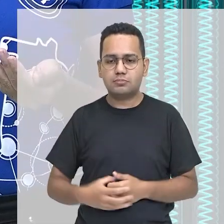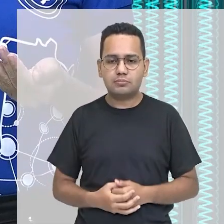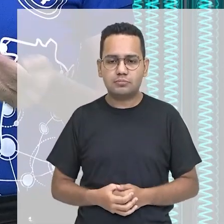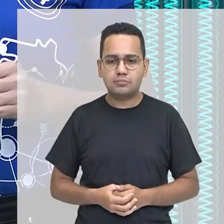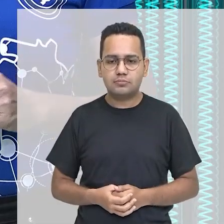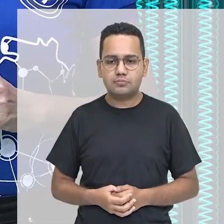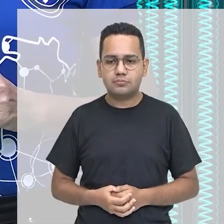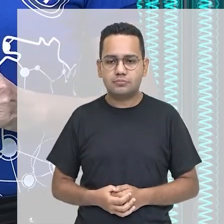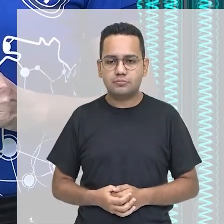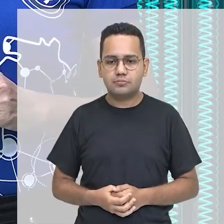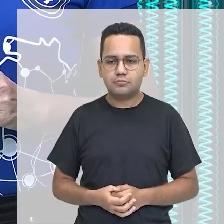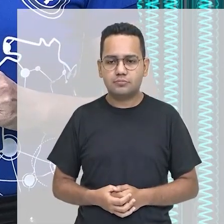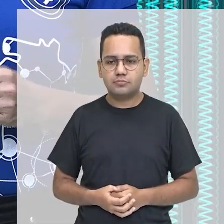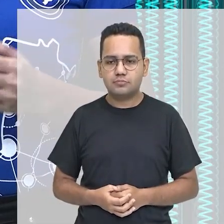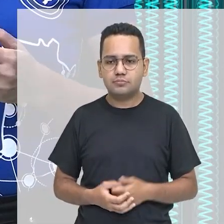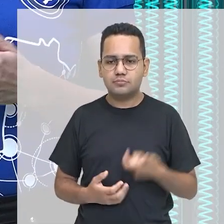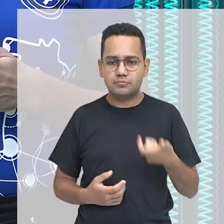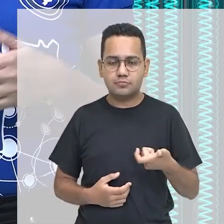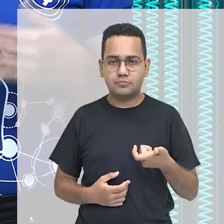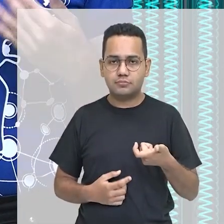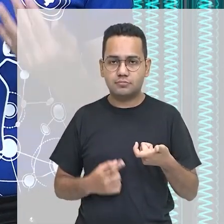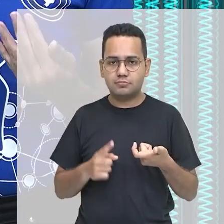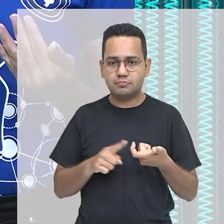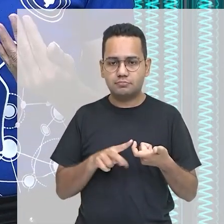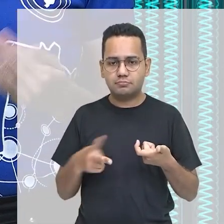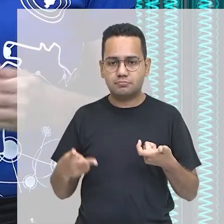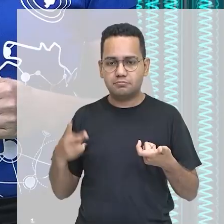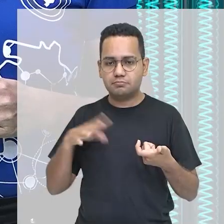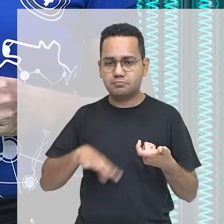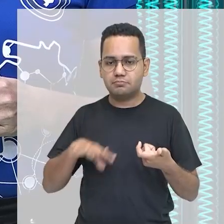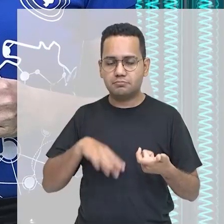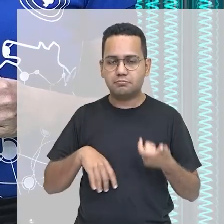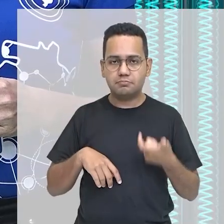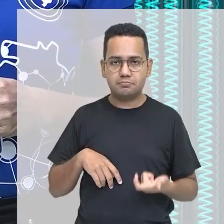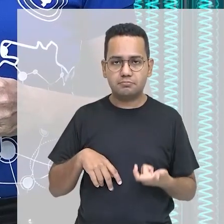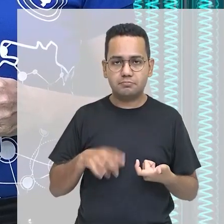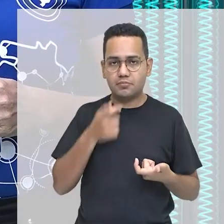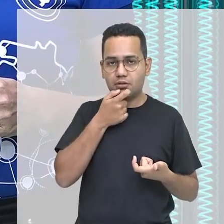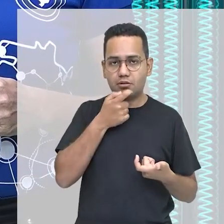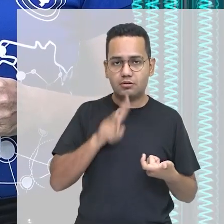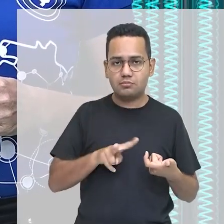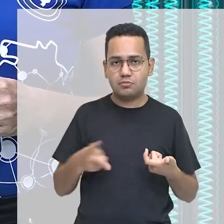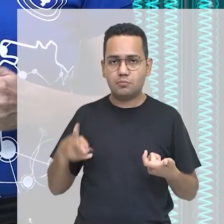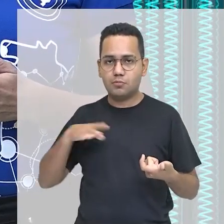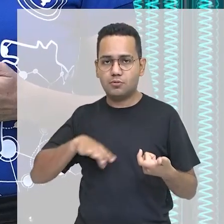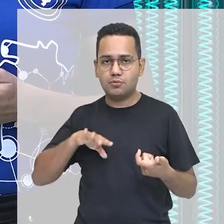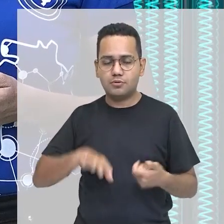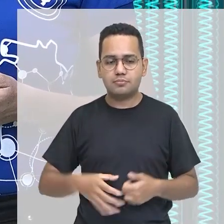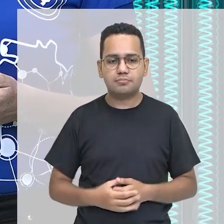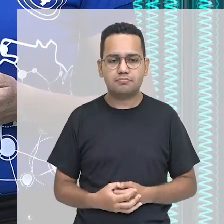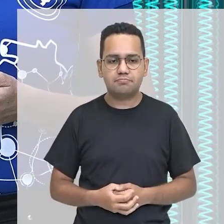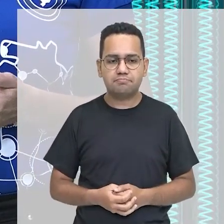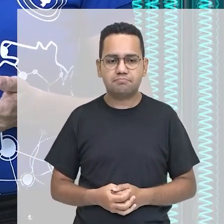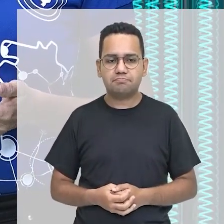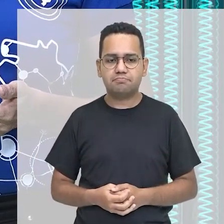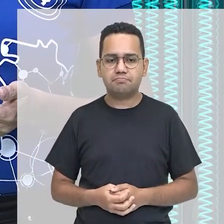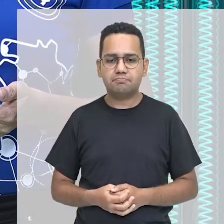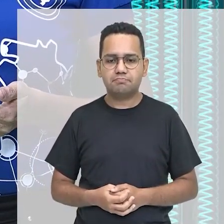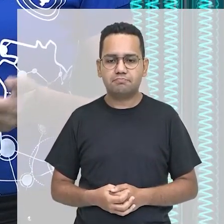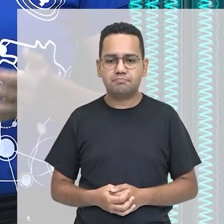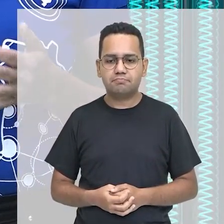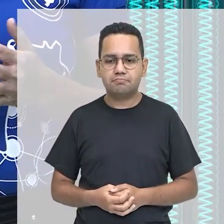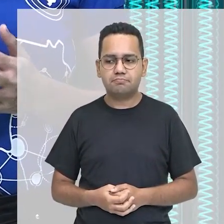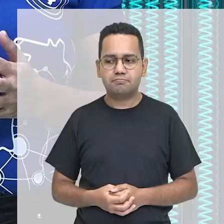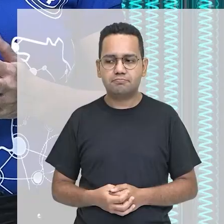já que, as, que significa como, e due to,